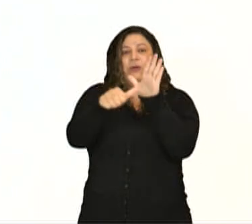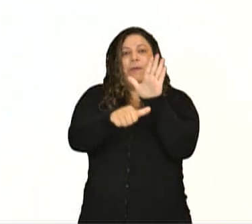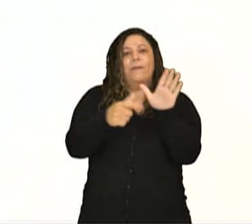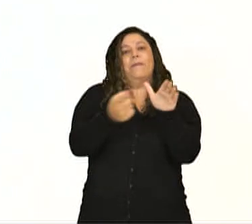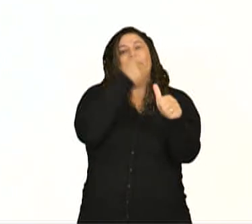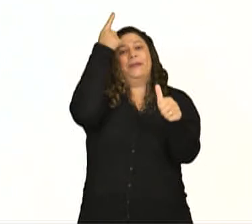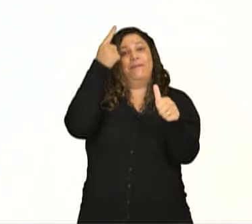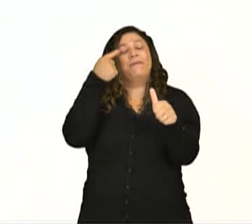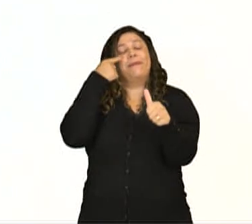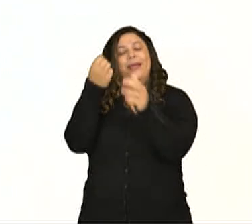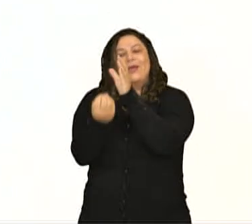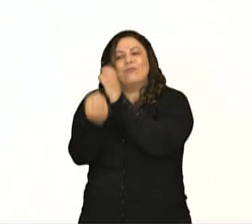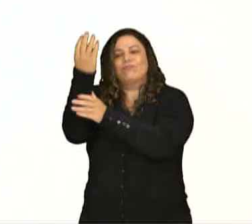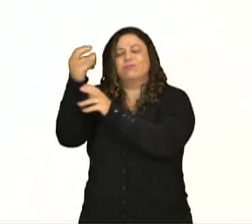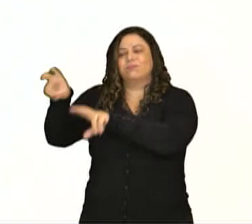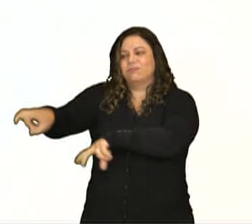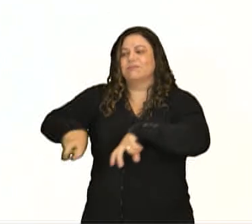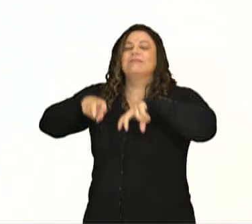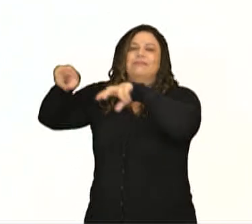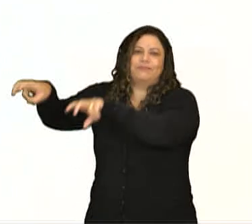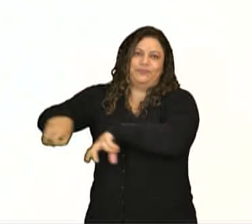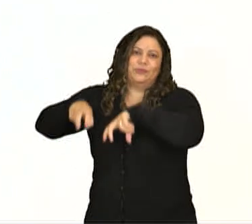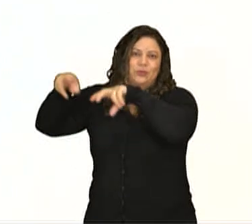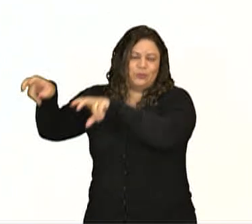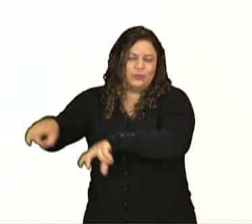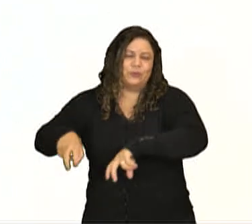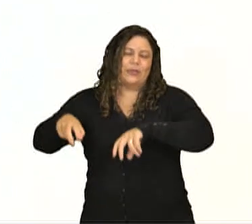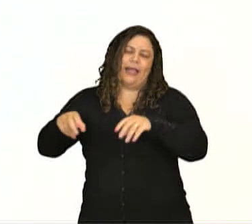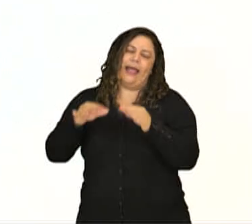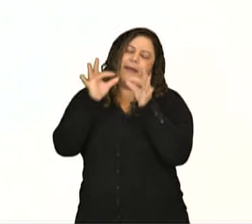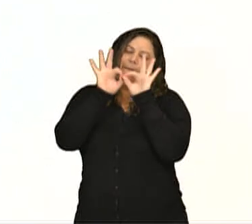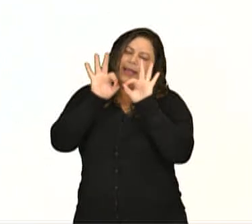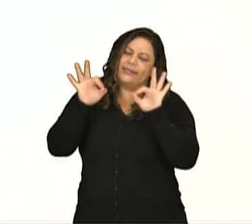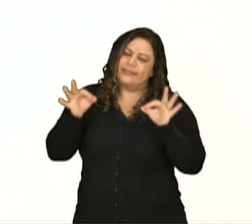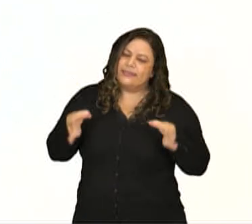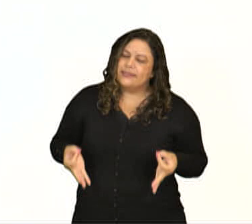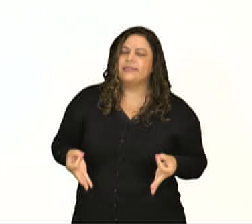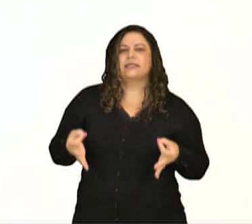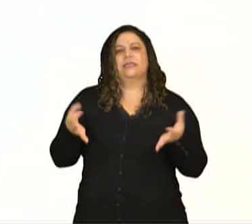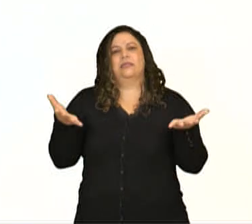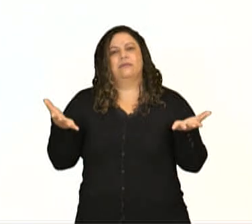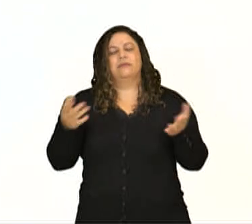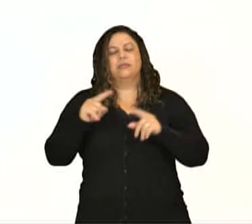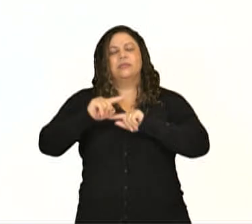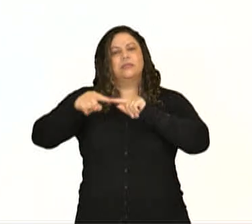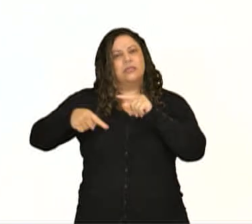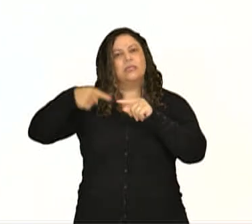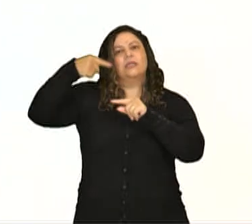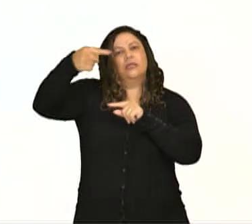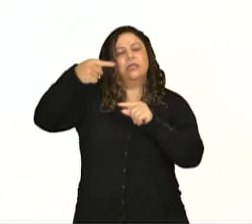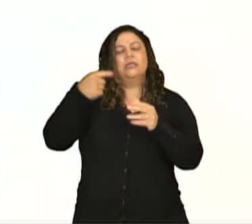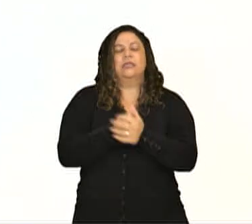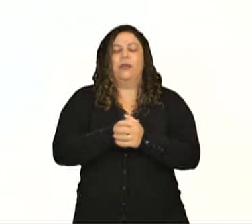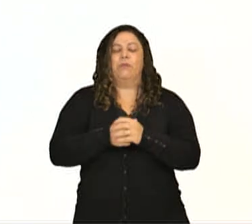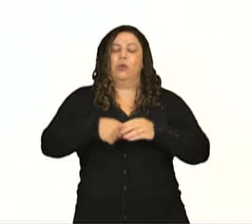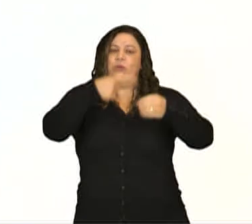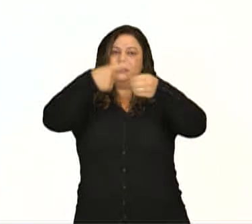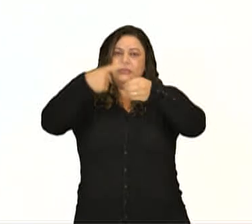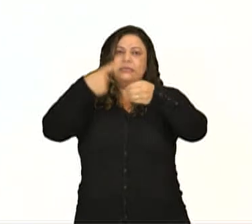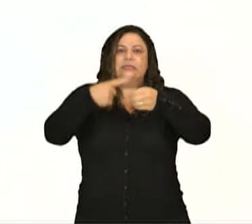nas populações mais rurais, nas populações mais humildes. Depois ela foi incorporada nas grandes